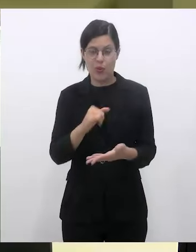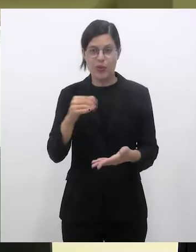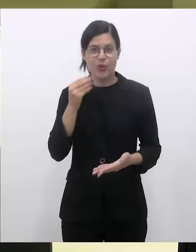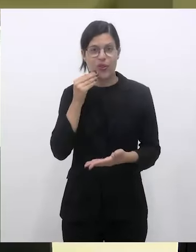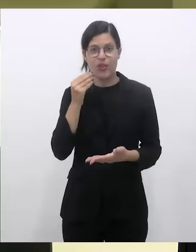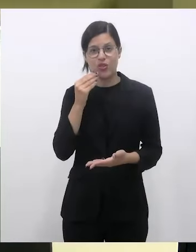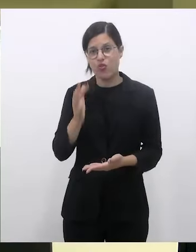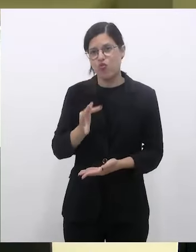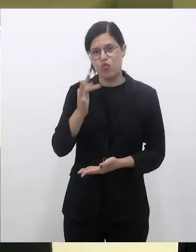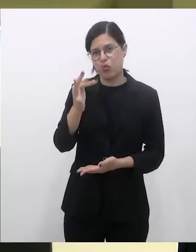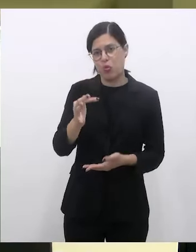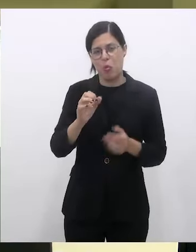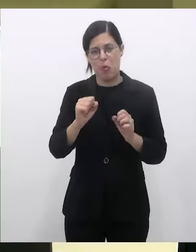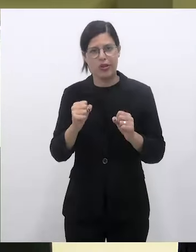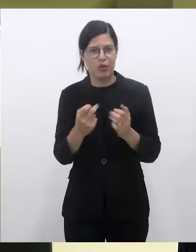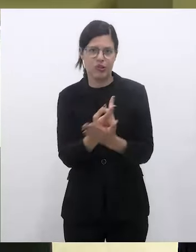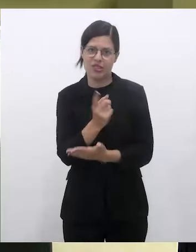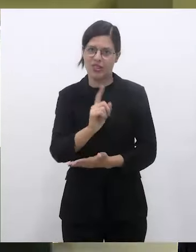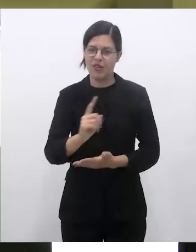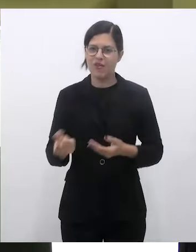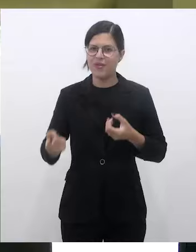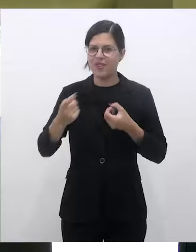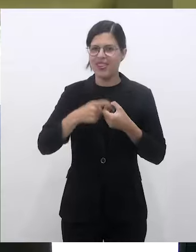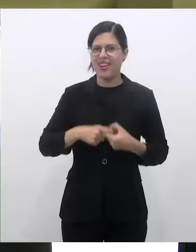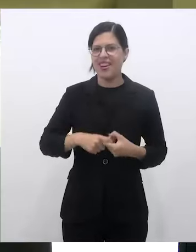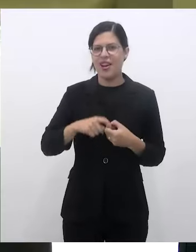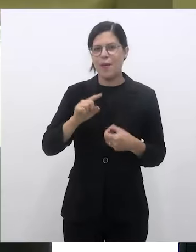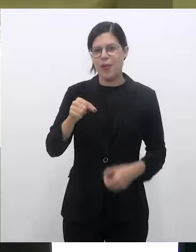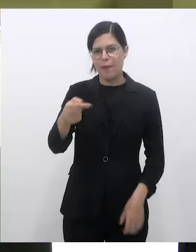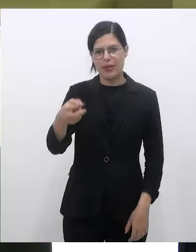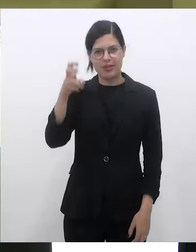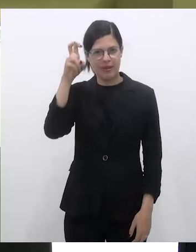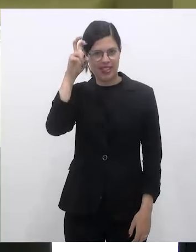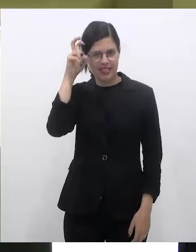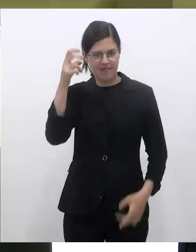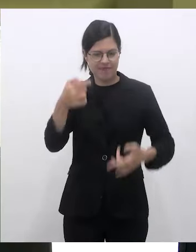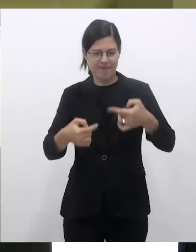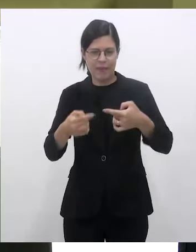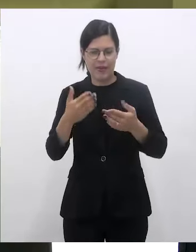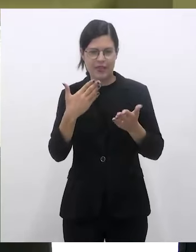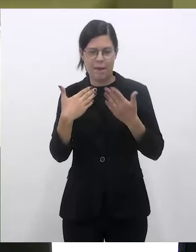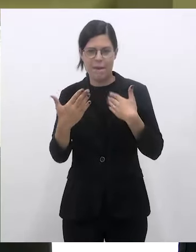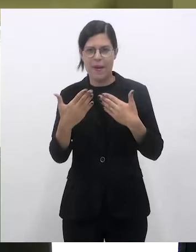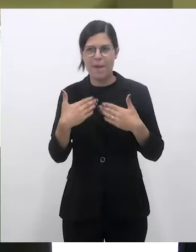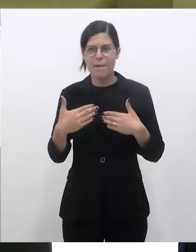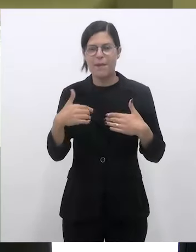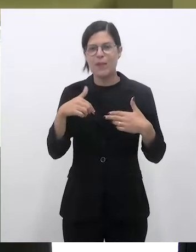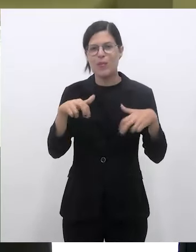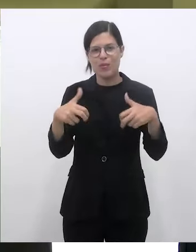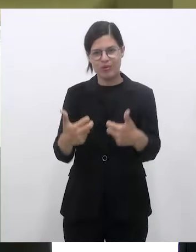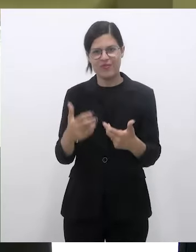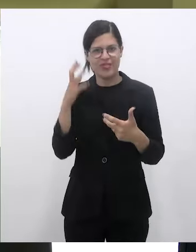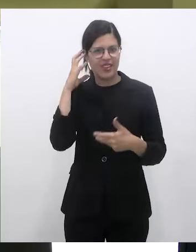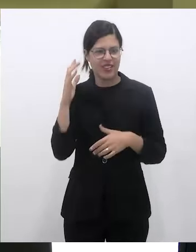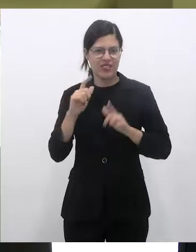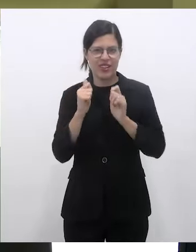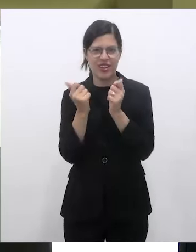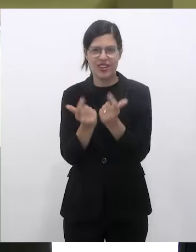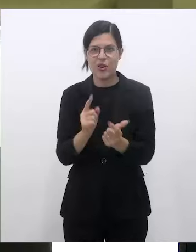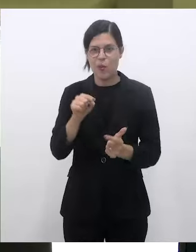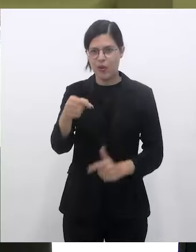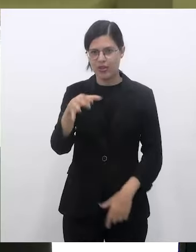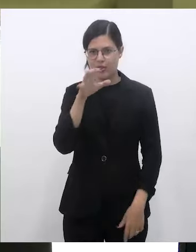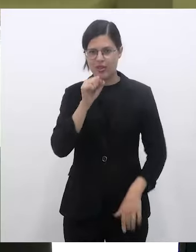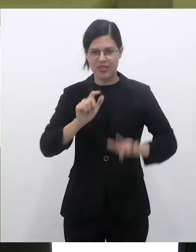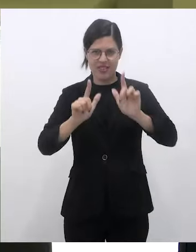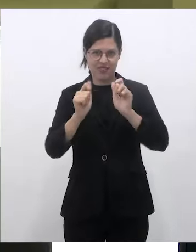dia e o amanhã poderá não mais chegar. Nós voltaremos na próxima quinta com o nosso debate-papo na Rádio Alerj e no